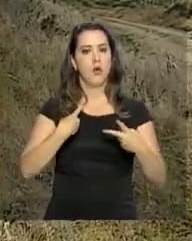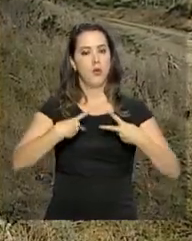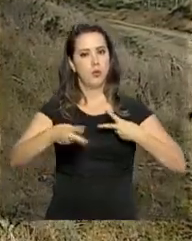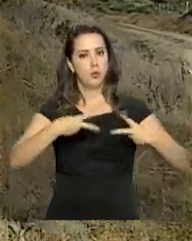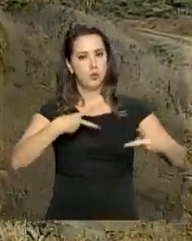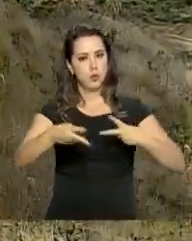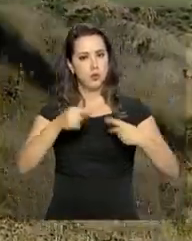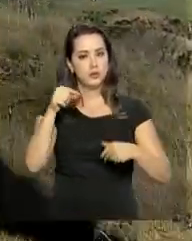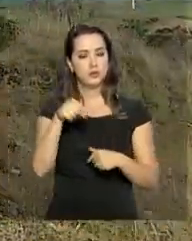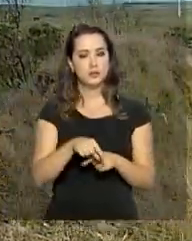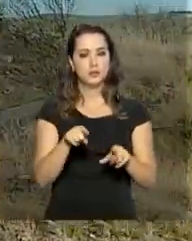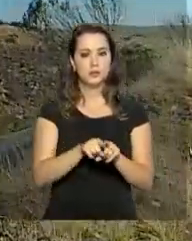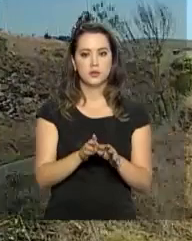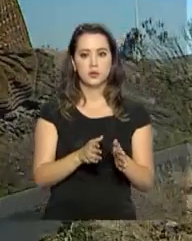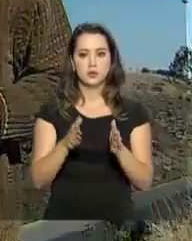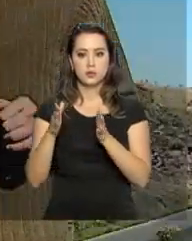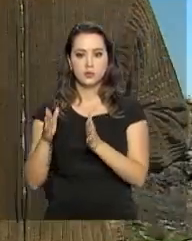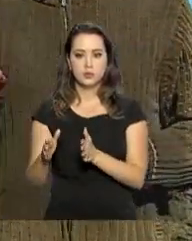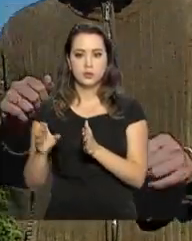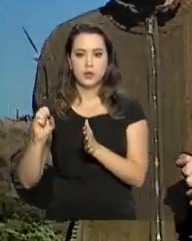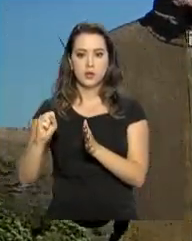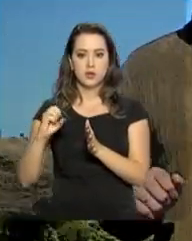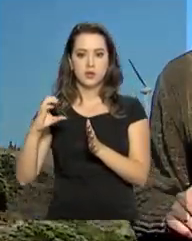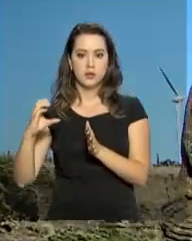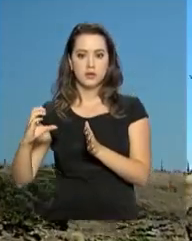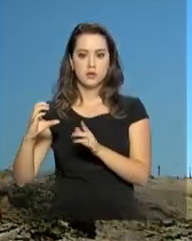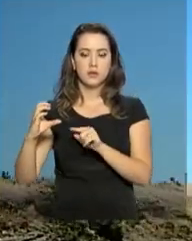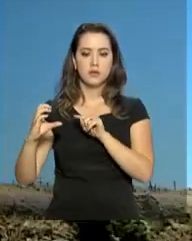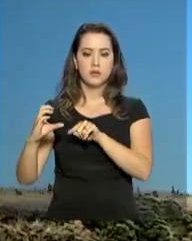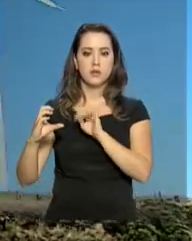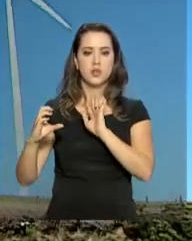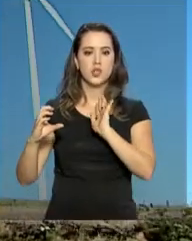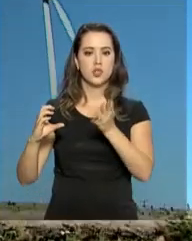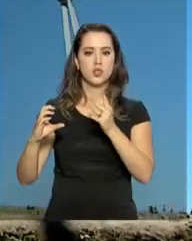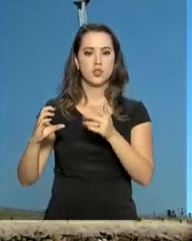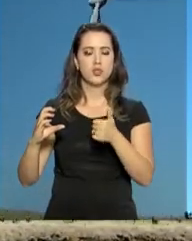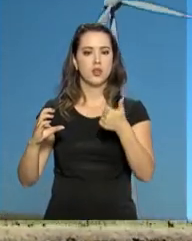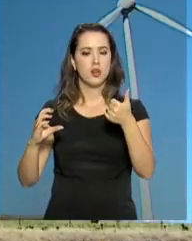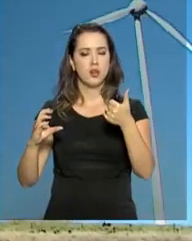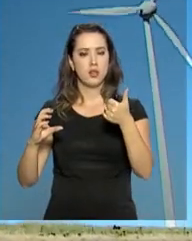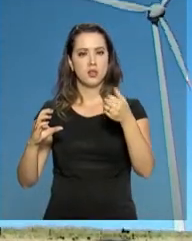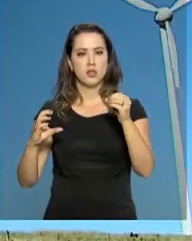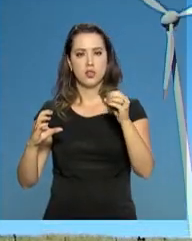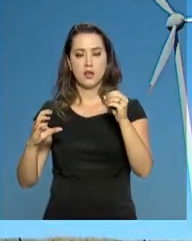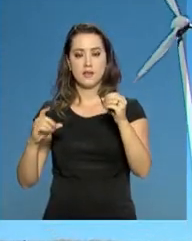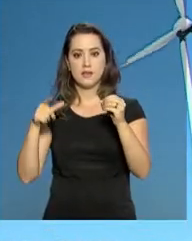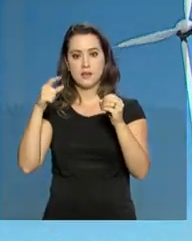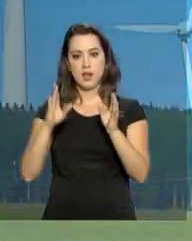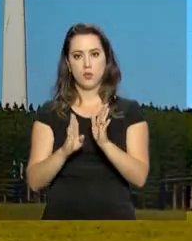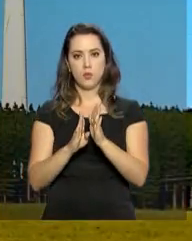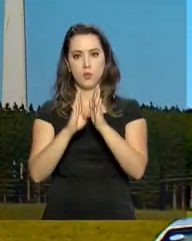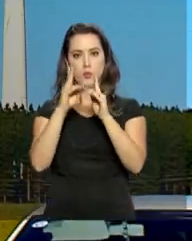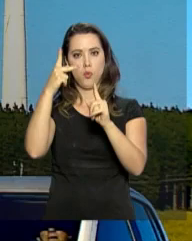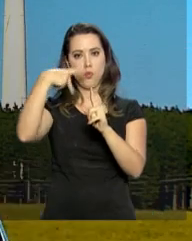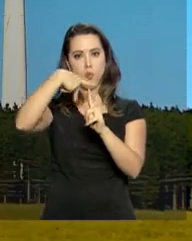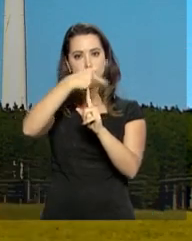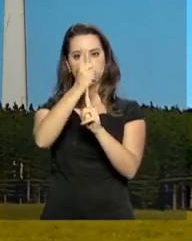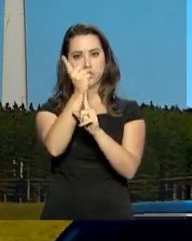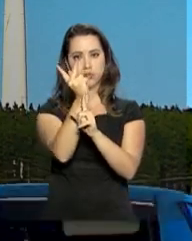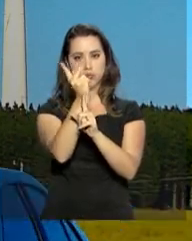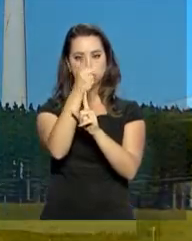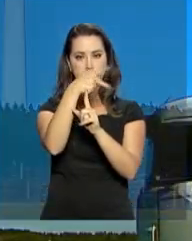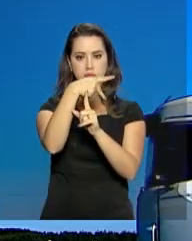deste lado no município catarinense de água doce já são mais de 100 aerogeradores em funcionamento